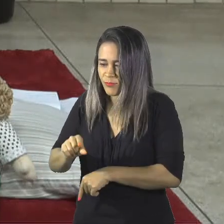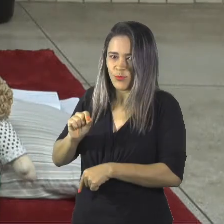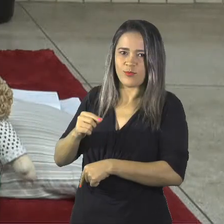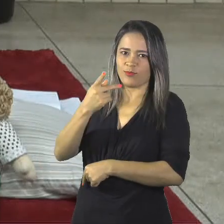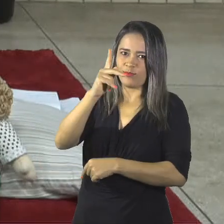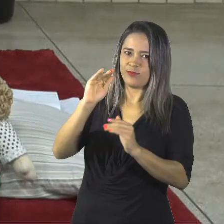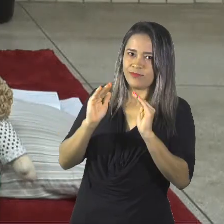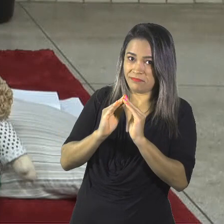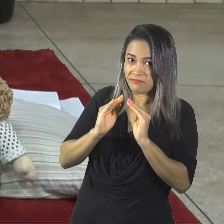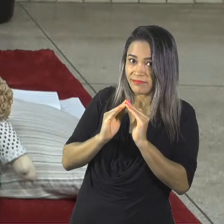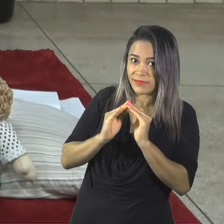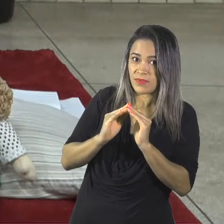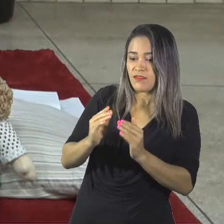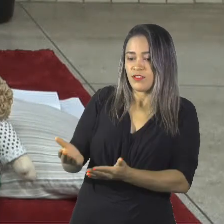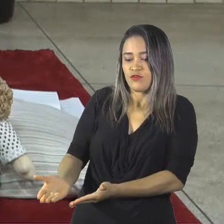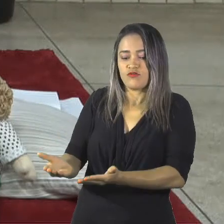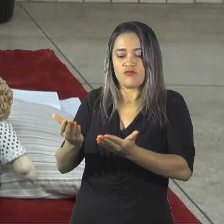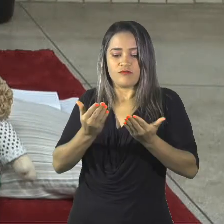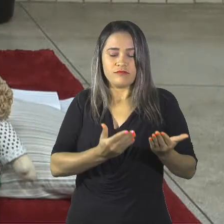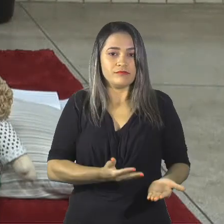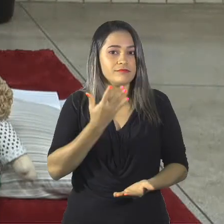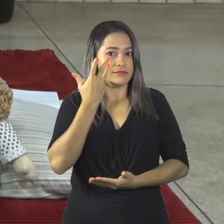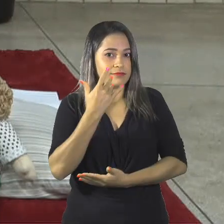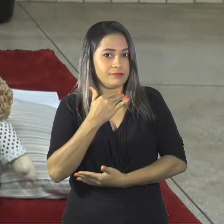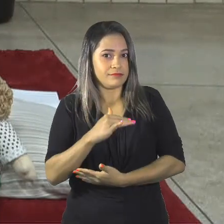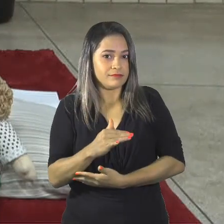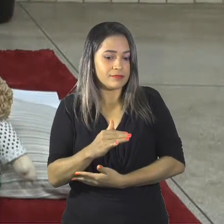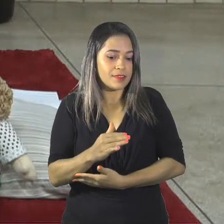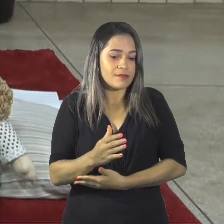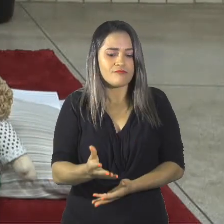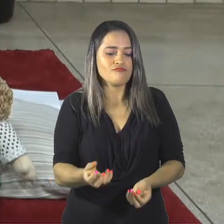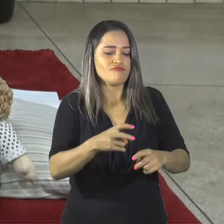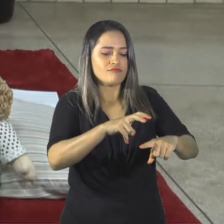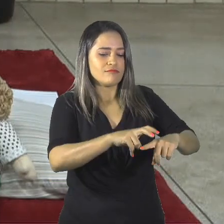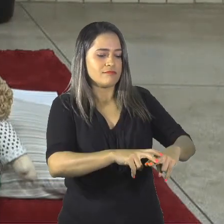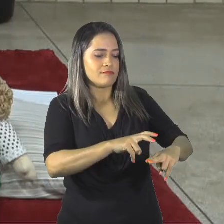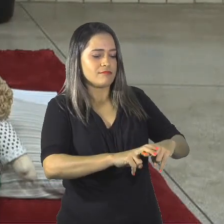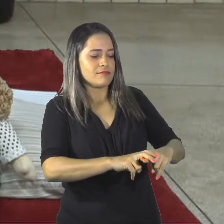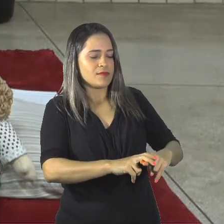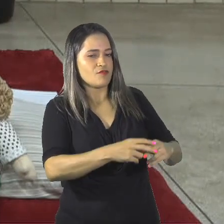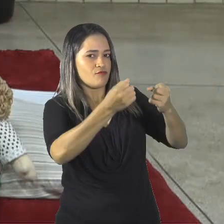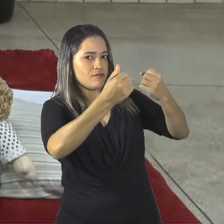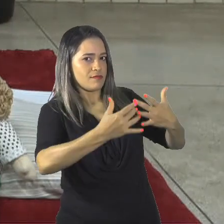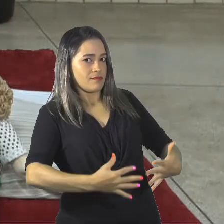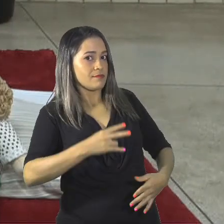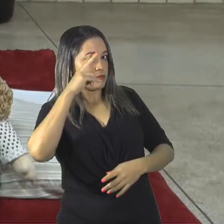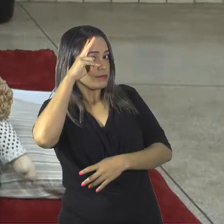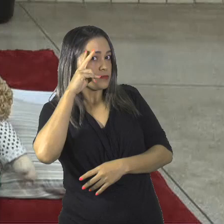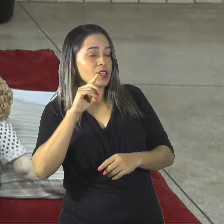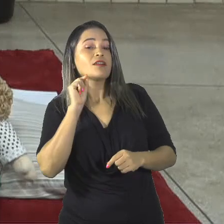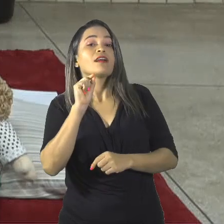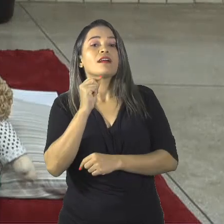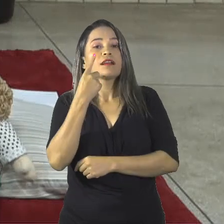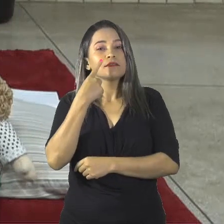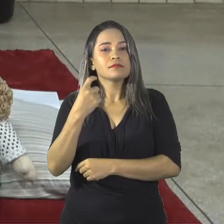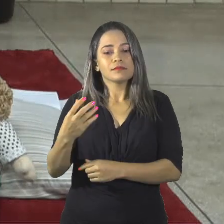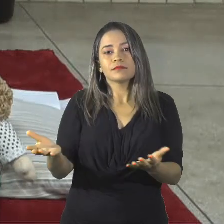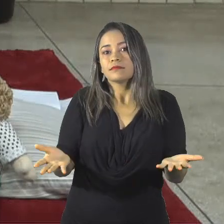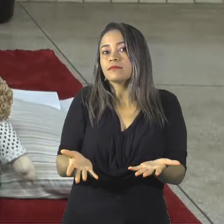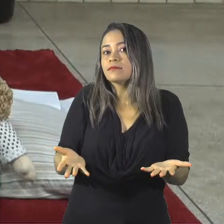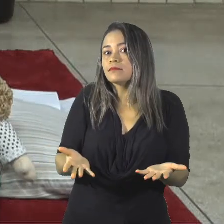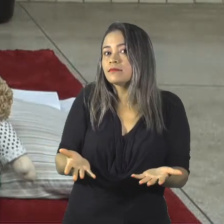casa, você vai convidar a sua criança para ouvir uma história. Sabe o que é interessante nesse momento? Que